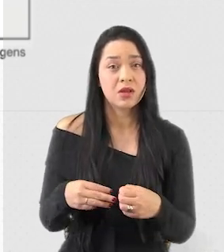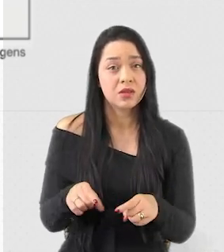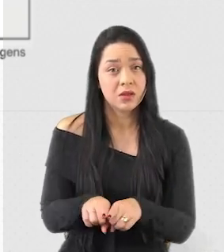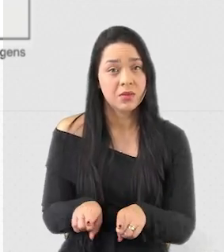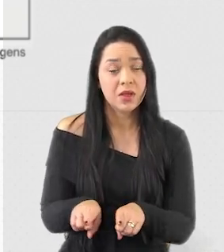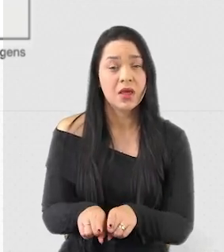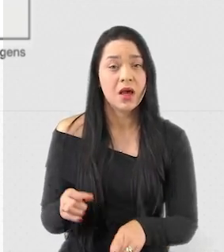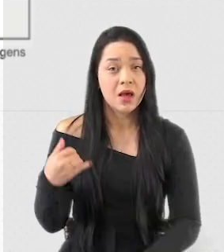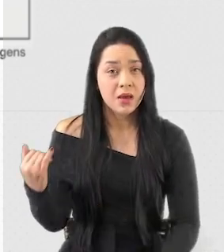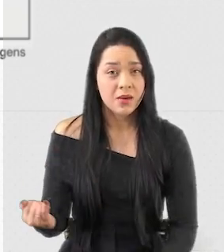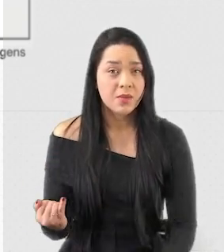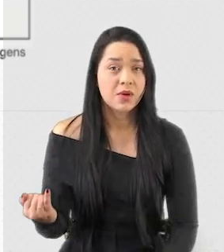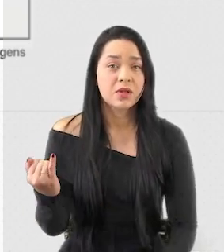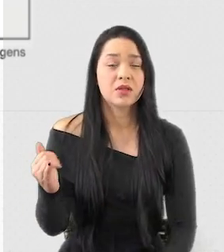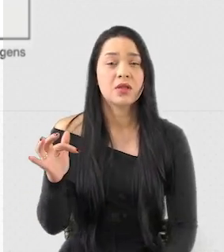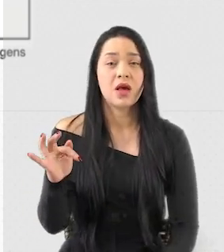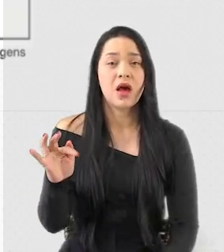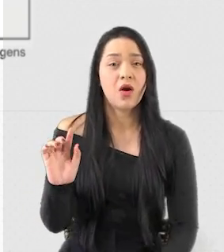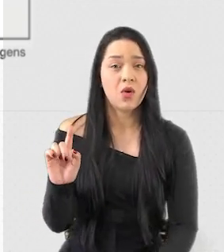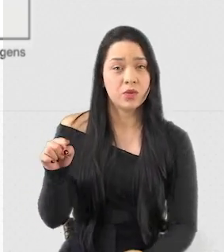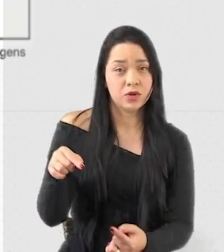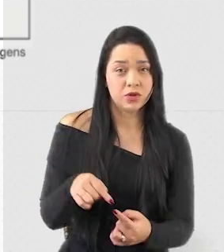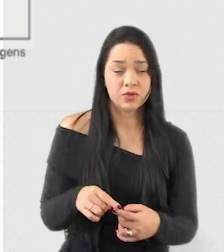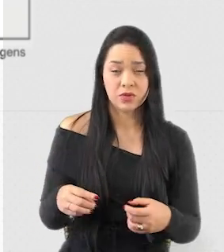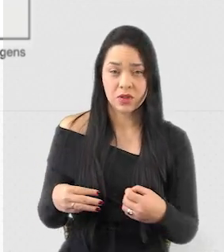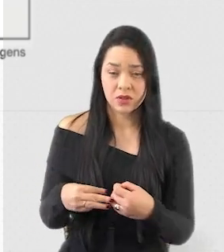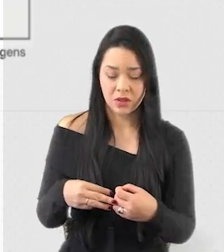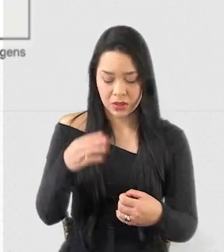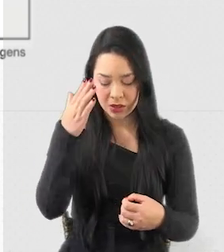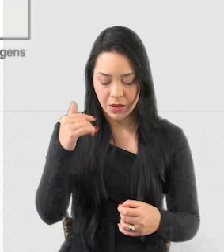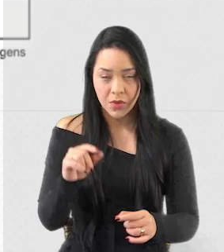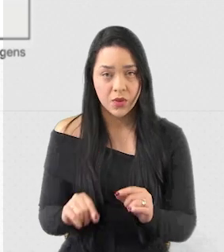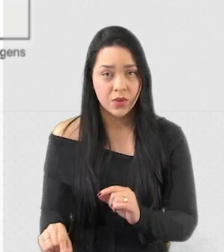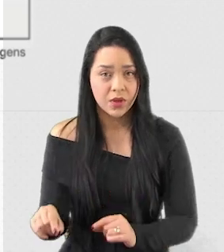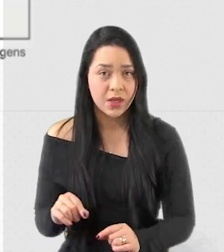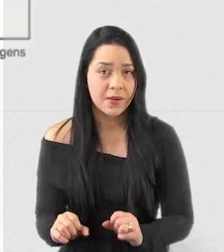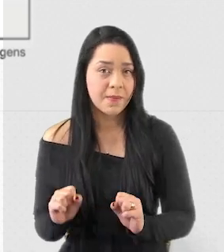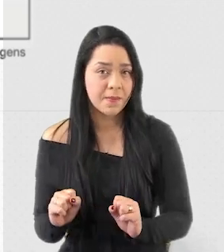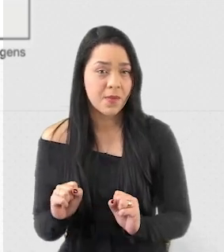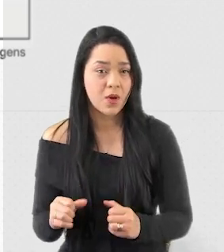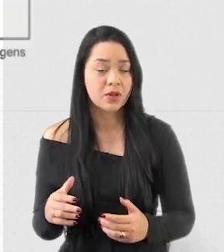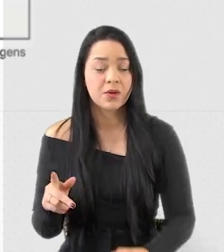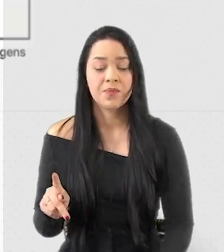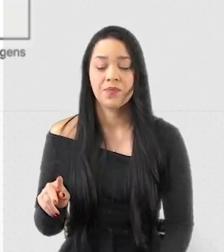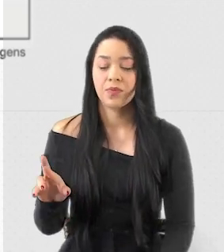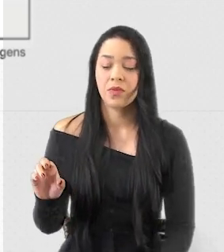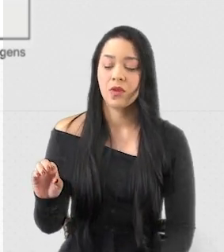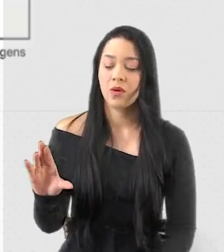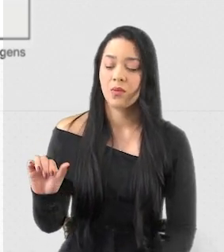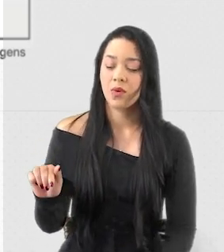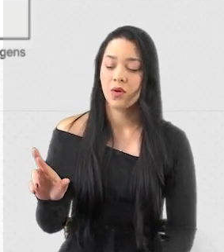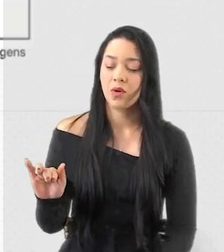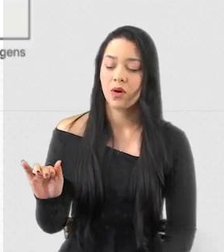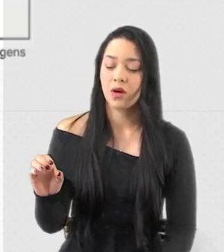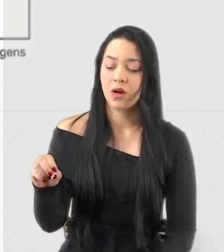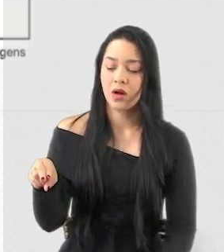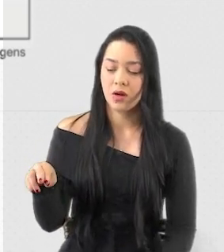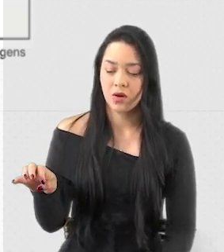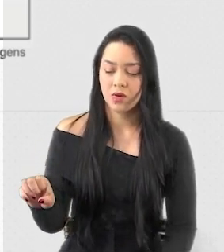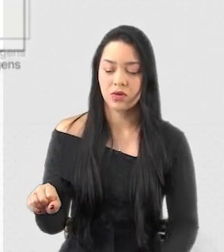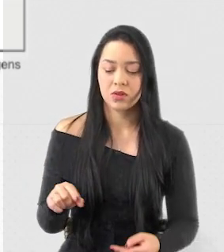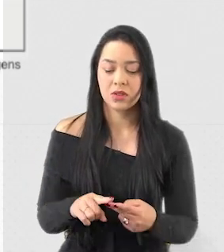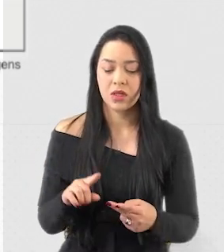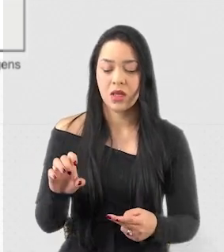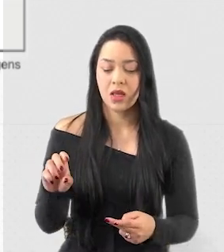importância da célula, função da célula. A gente sabe que as células, elas podem ser procariontes ou eucariontes.